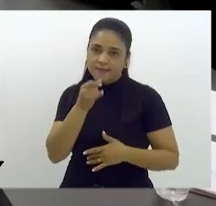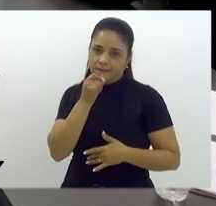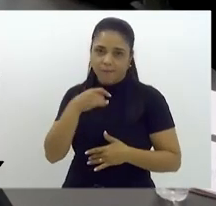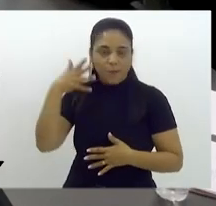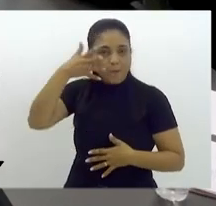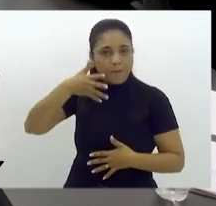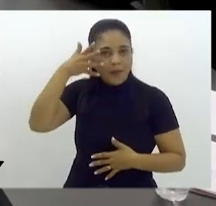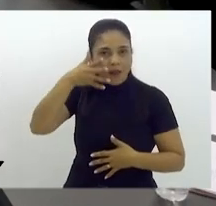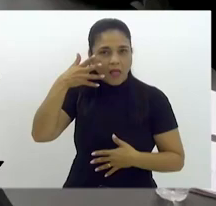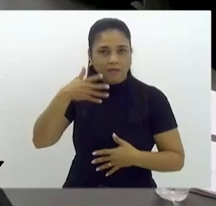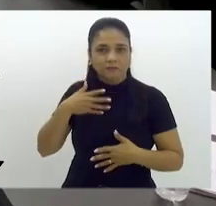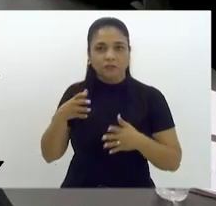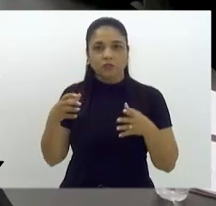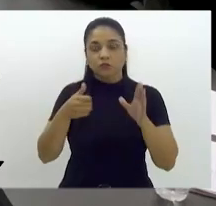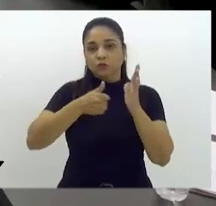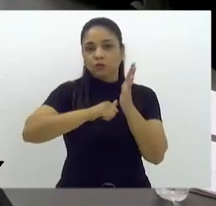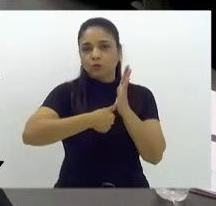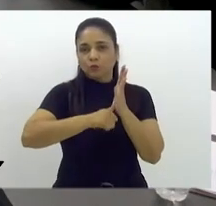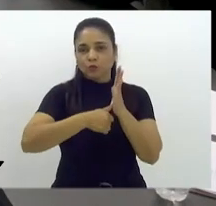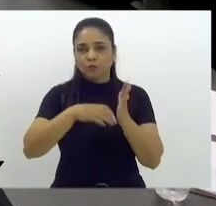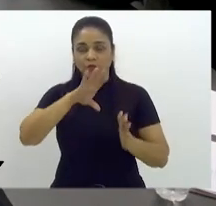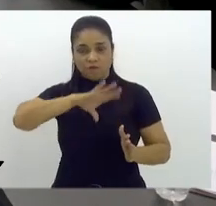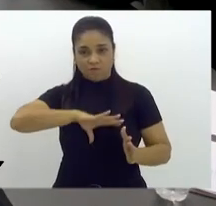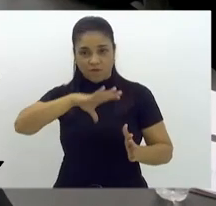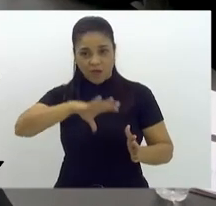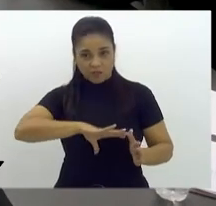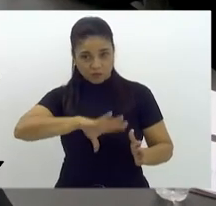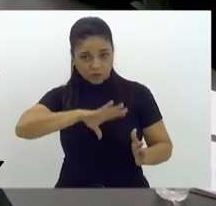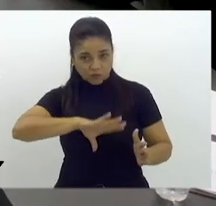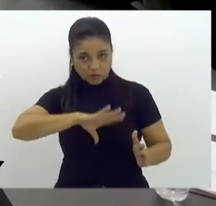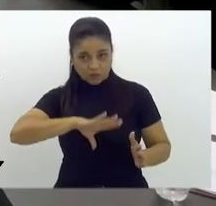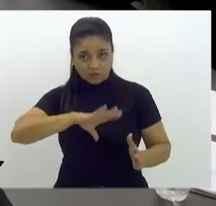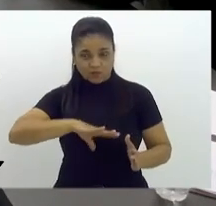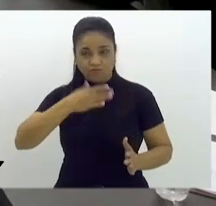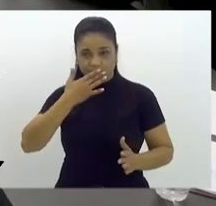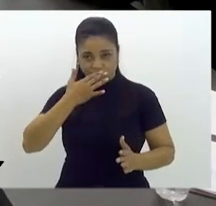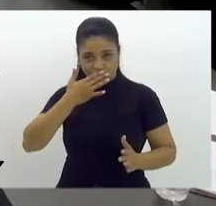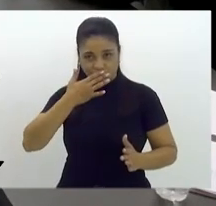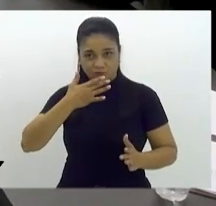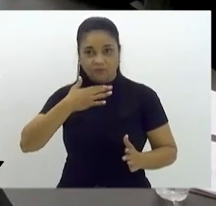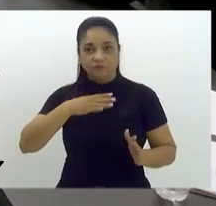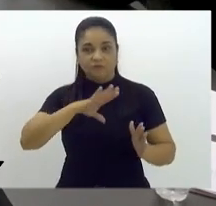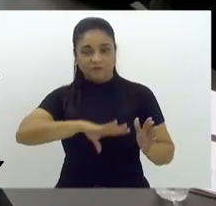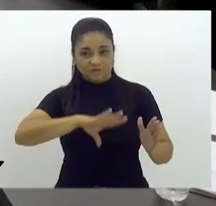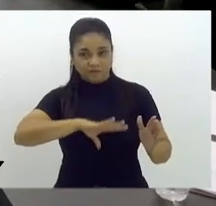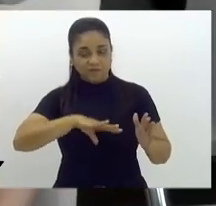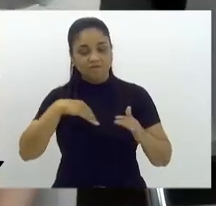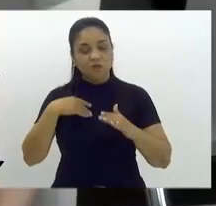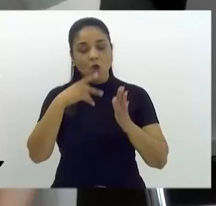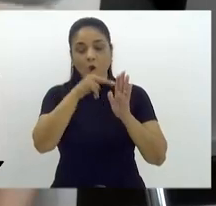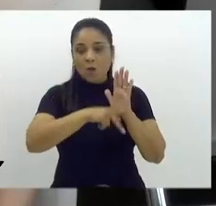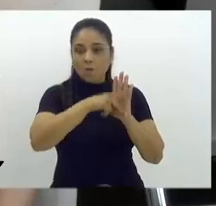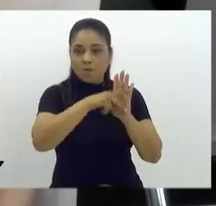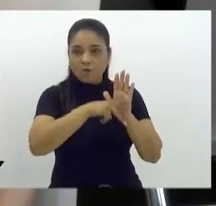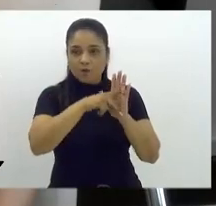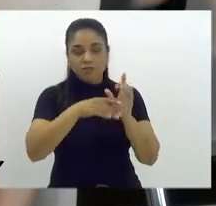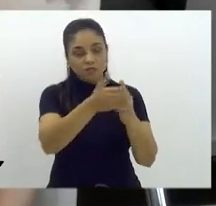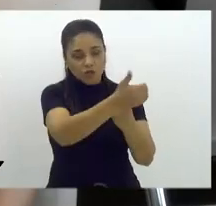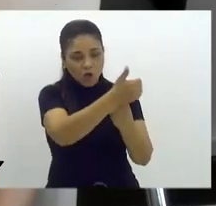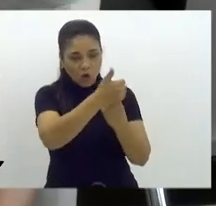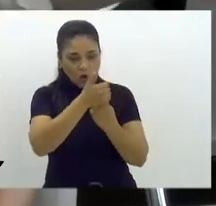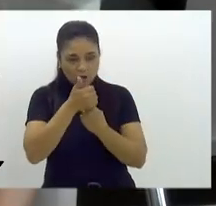no Vasco há pouco tempo por causa de uma parceria da Polícia Civil com o Vasco que é de acolhimento um projeto que o Vasco tá desenvolvendo para acolhimento de mulheres